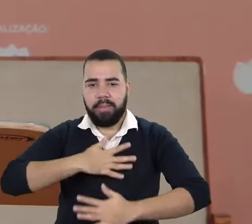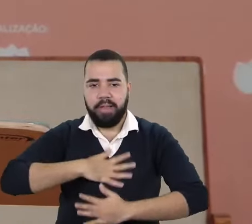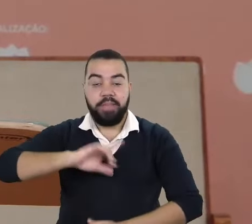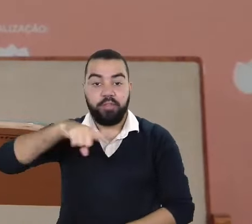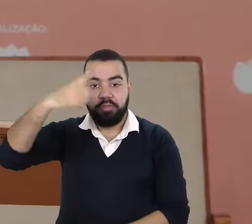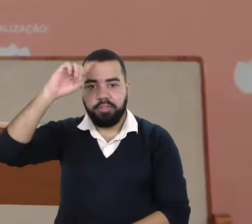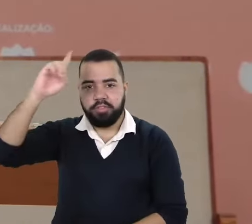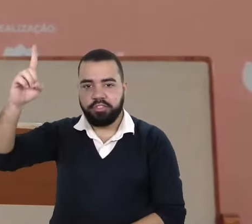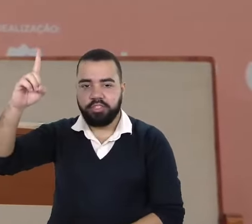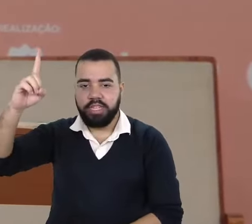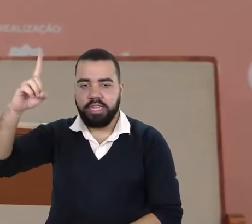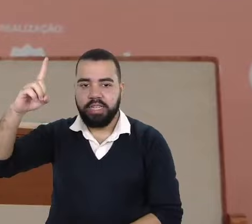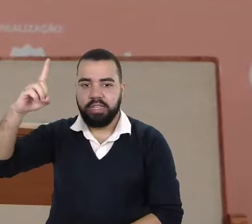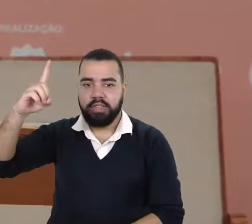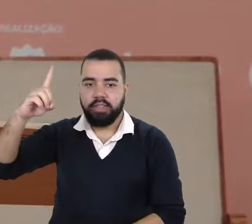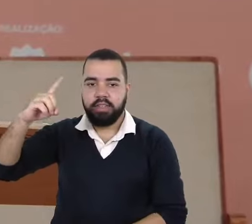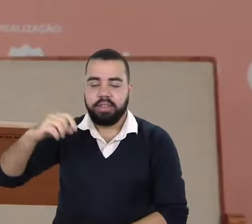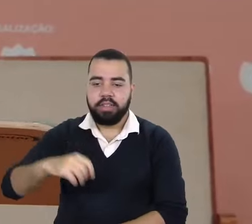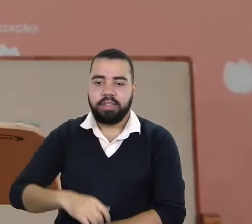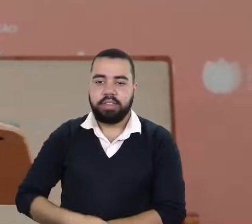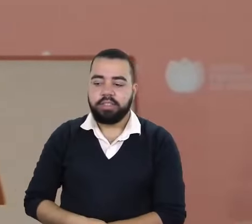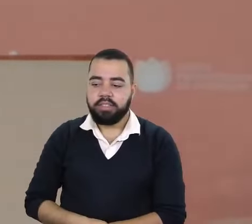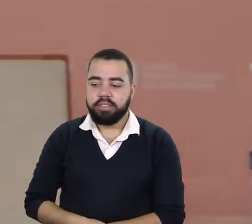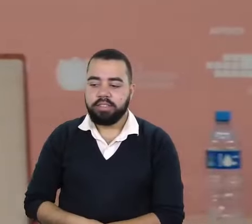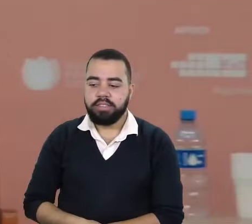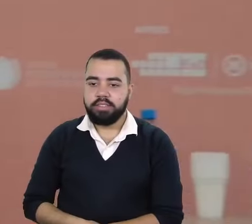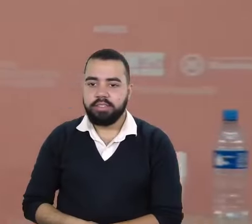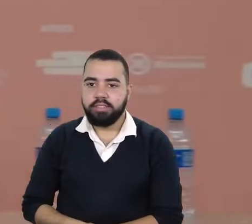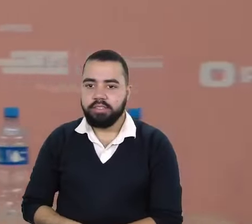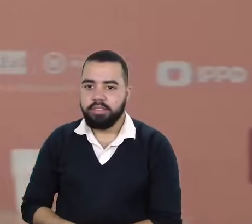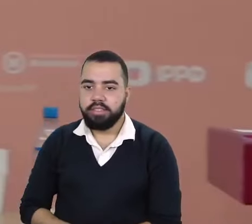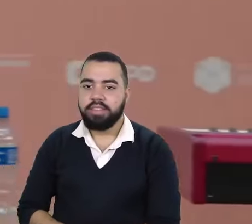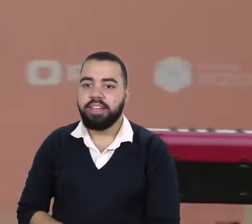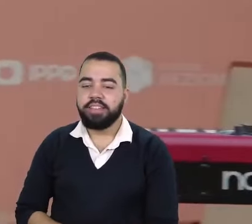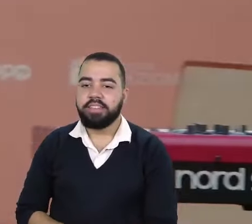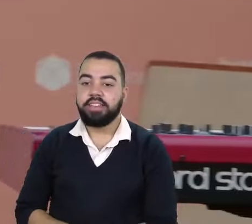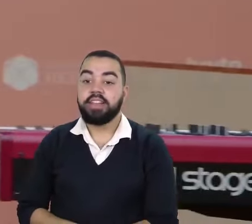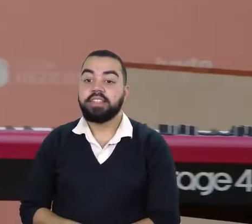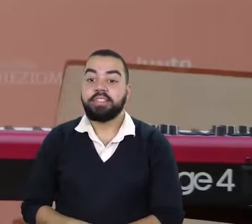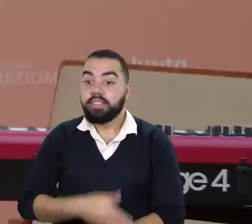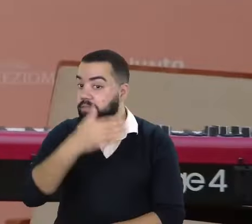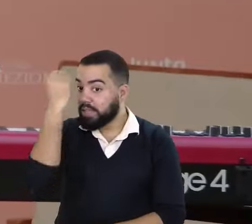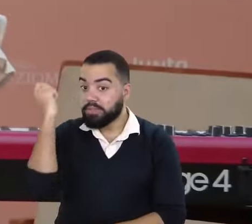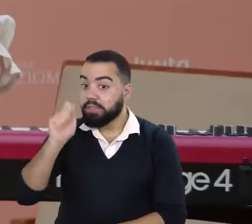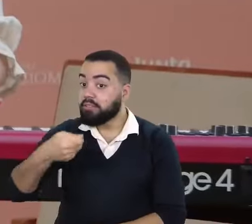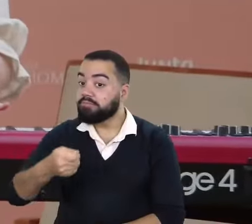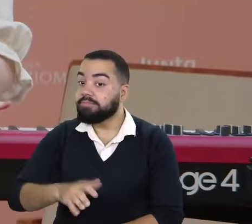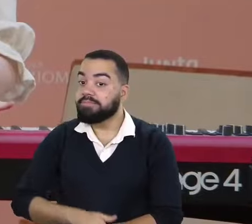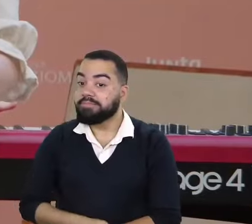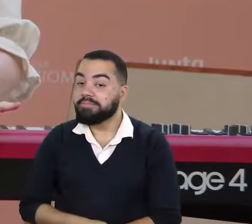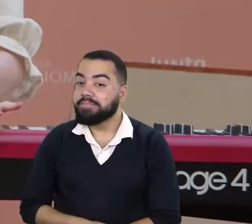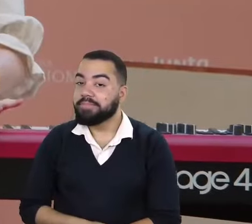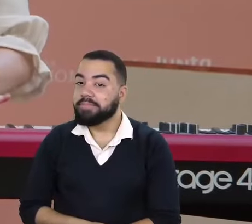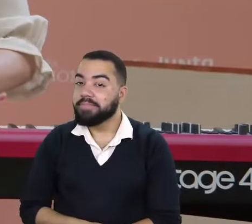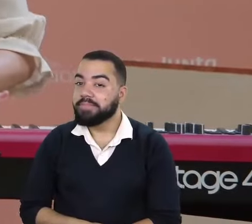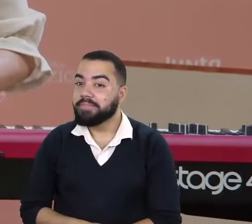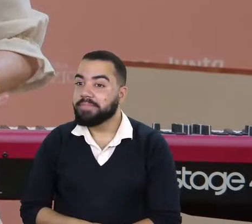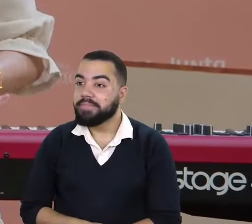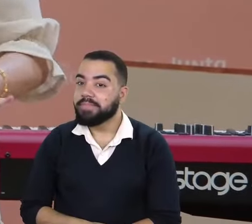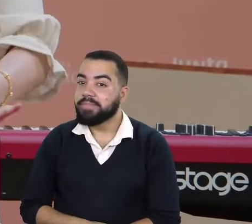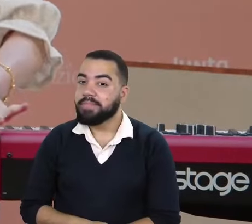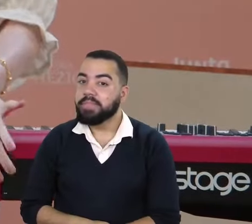a gente tem o quê? Disfunção executiva. O que que é disfunção executiva? Gente, a gente fica parecendo uma planta. Mas